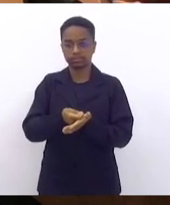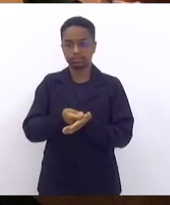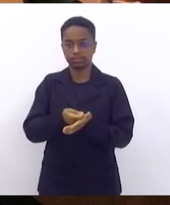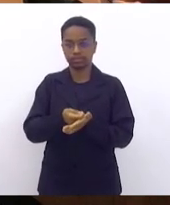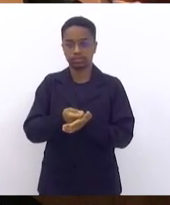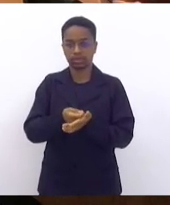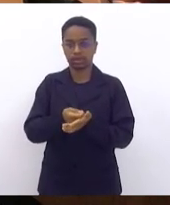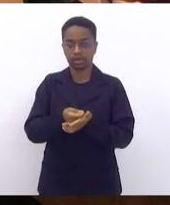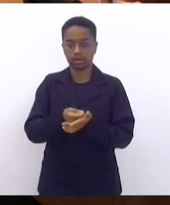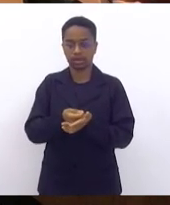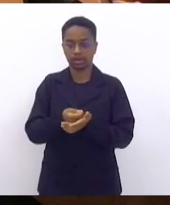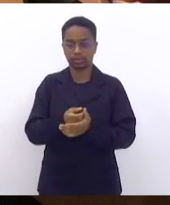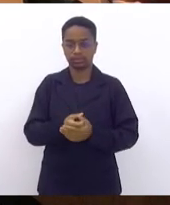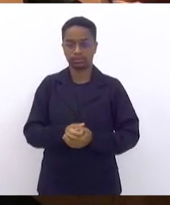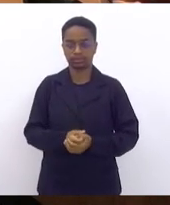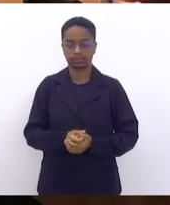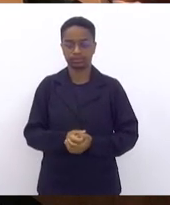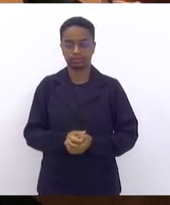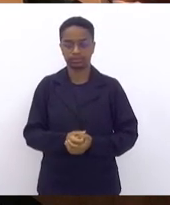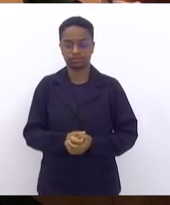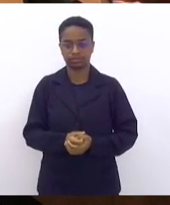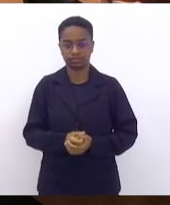Então,